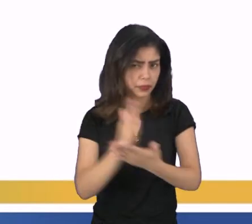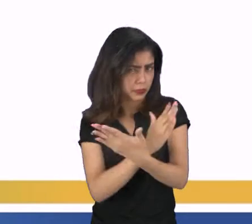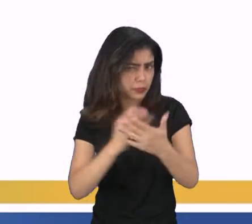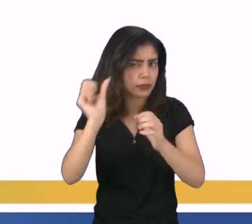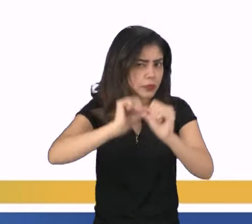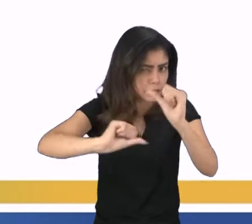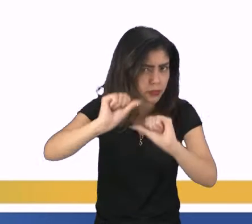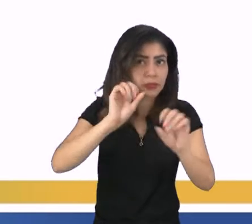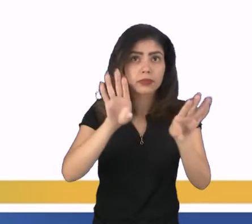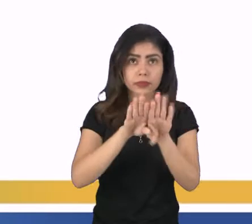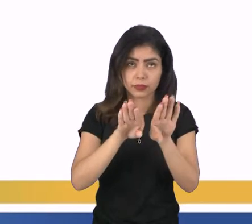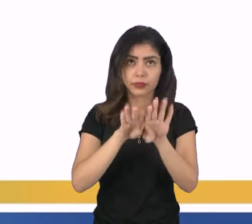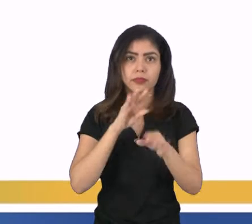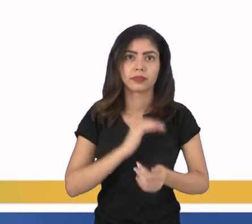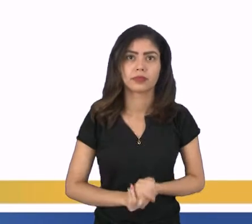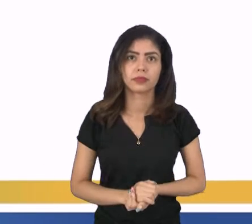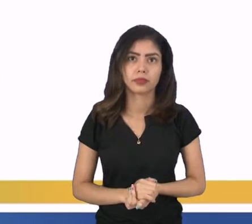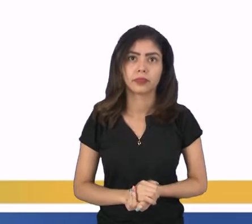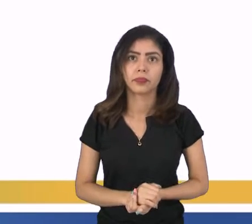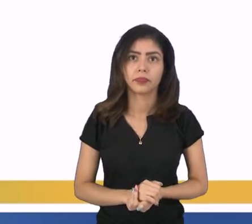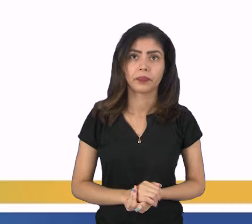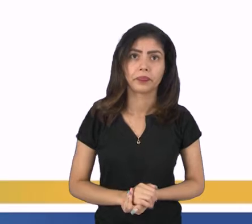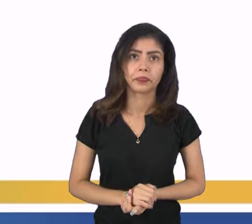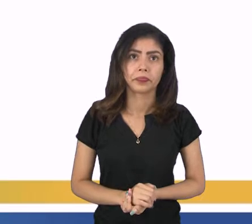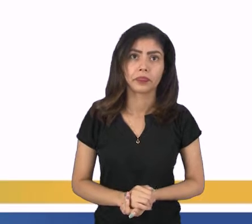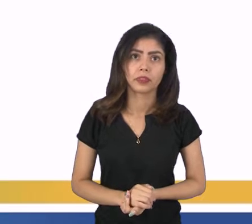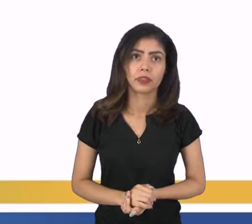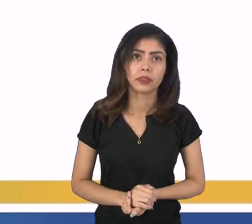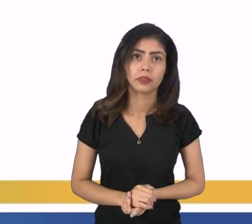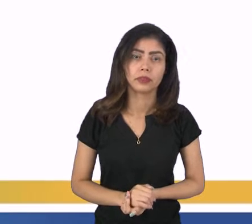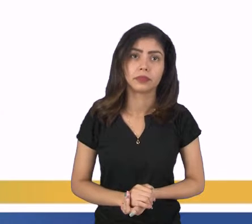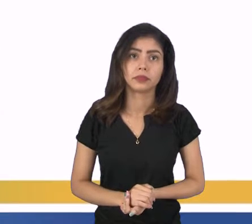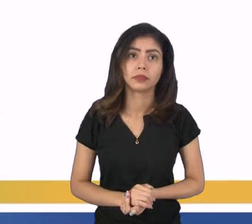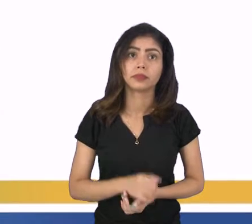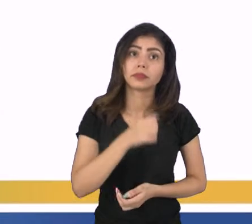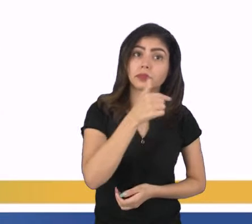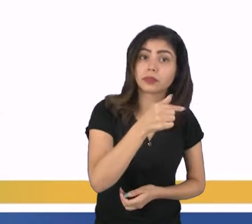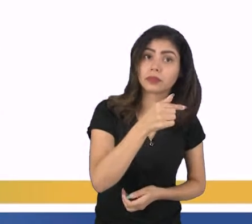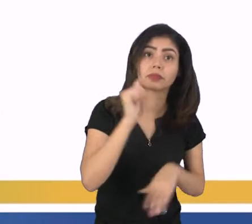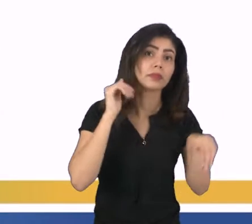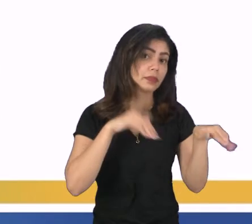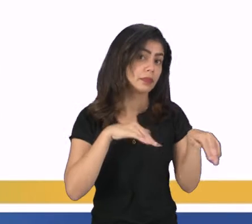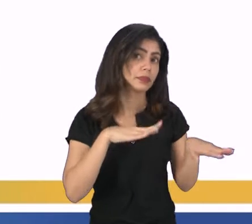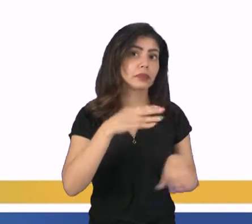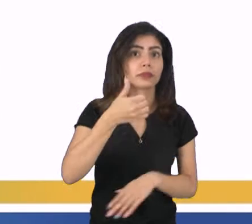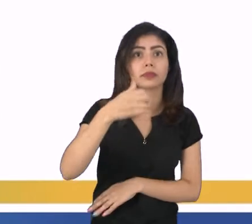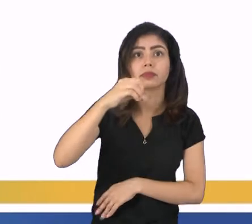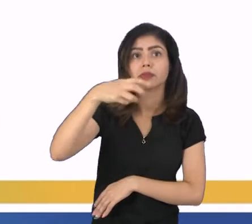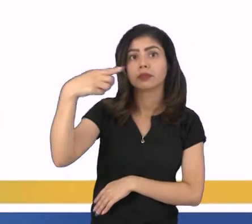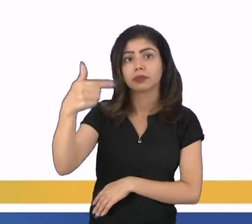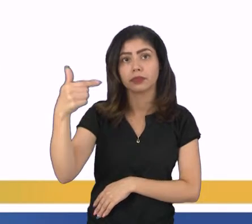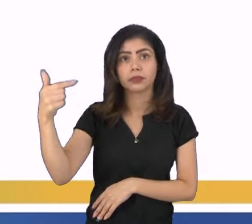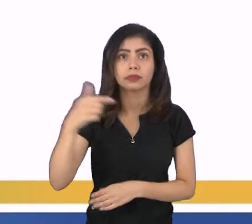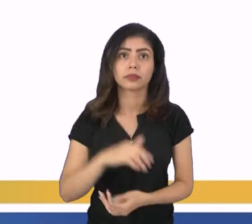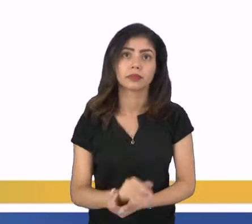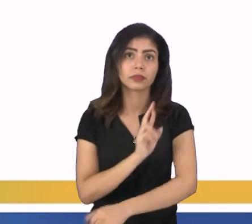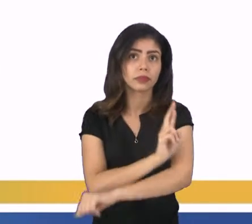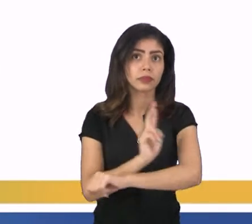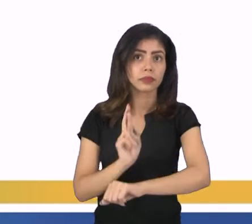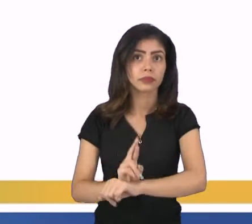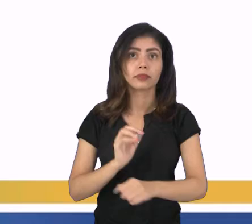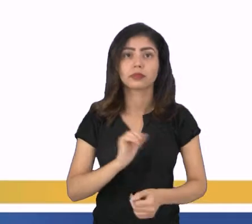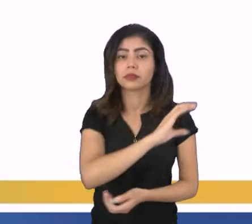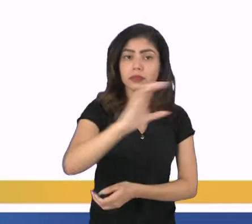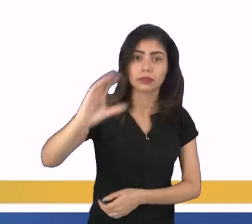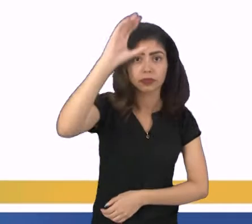algumas alterações. Então, isso aí foi um instituto fundado em 7 de setembro de 1922 por